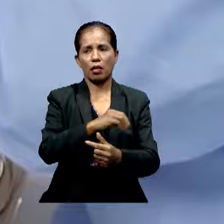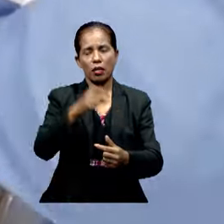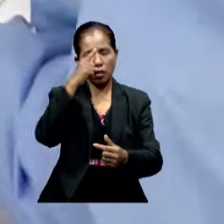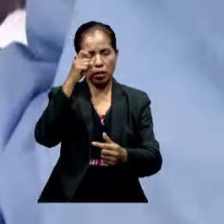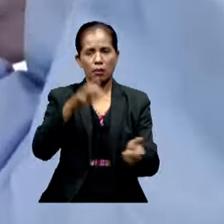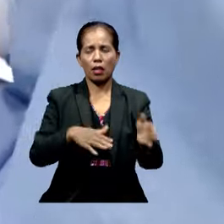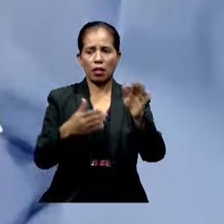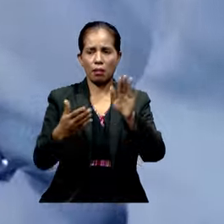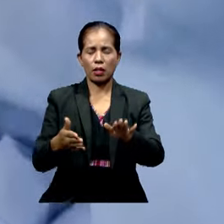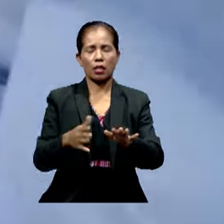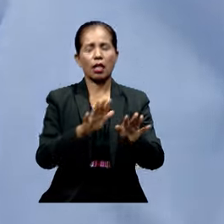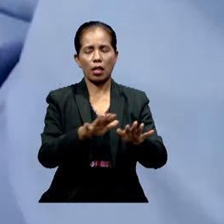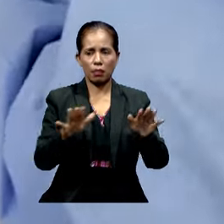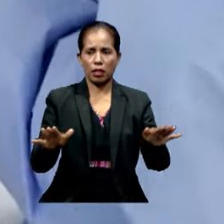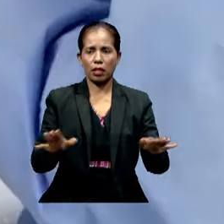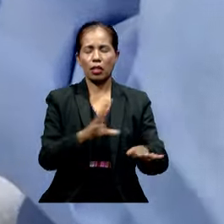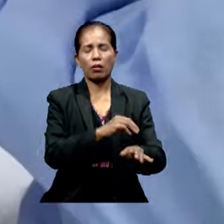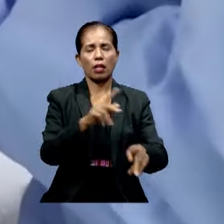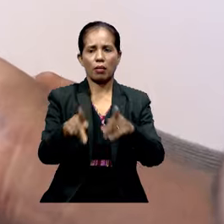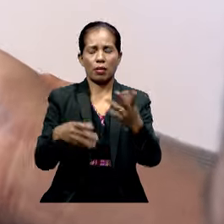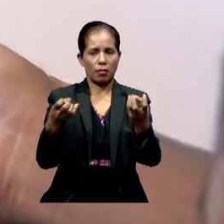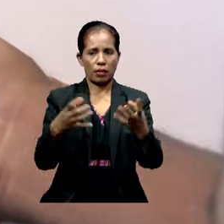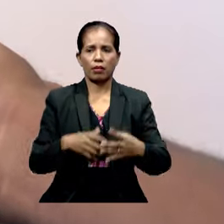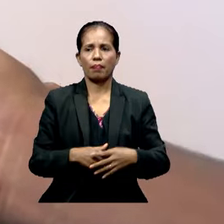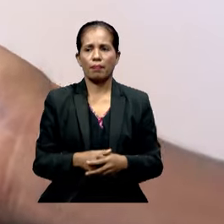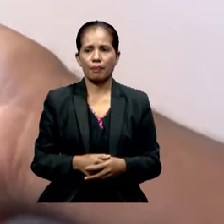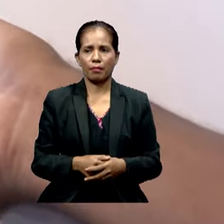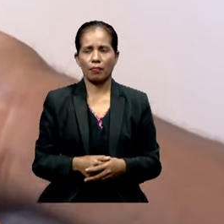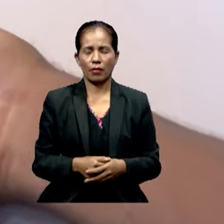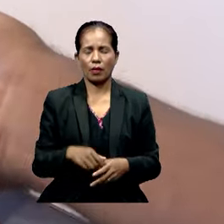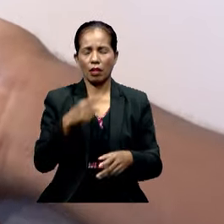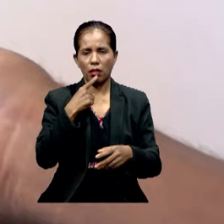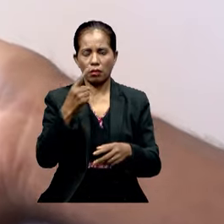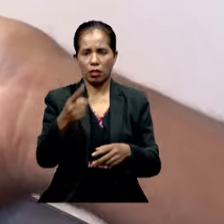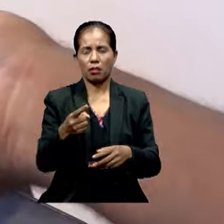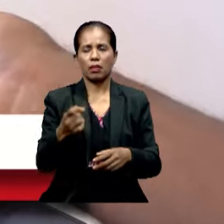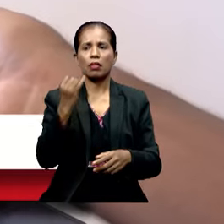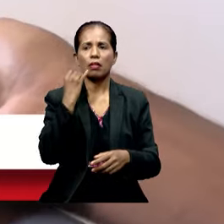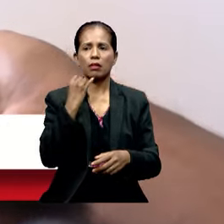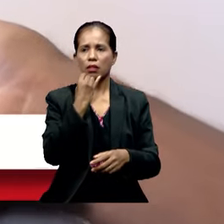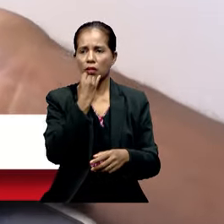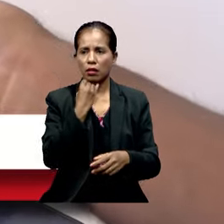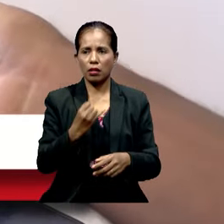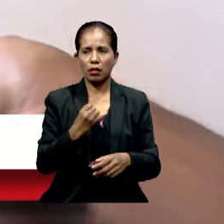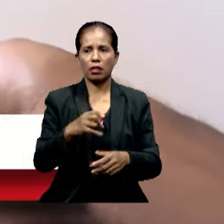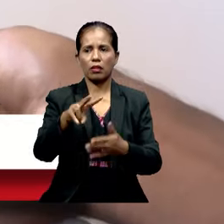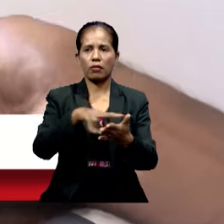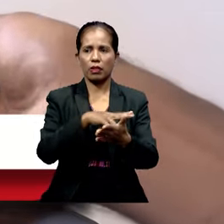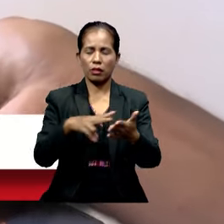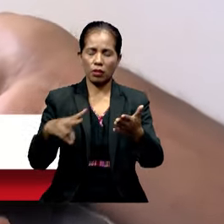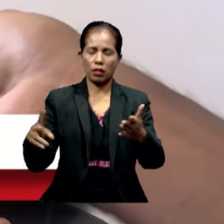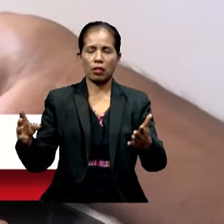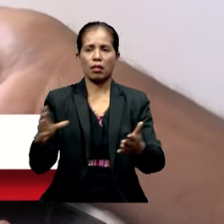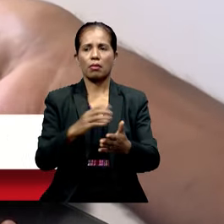Hamate labaric no mos ema civil barak. E condenamos Israel na violência macas